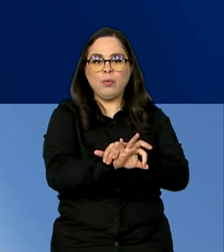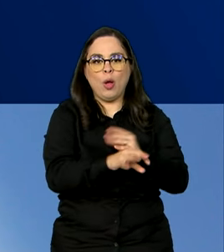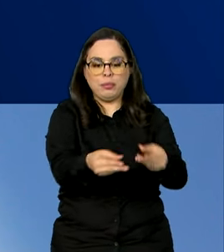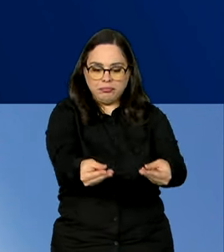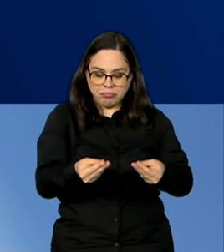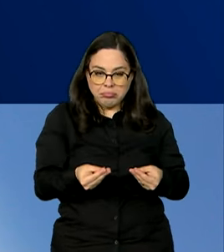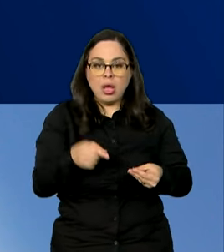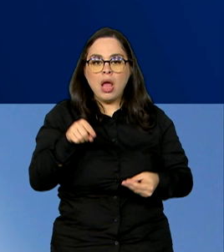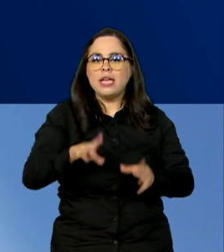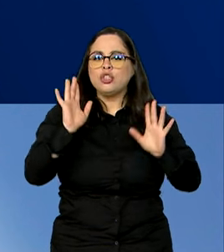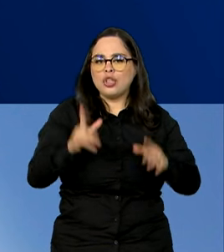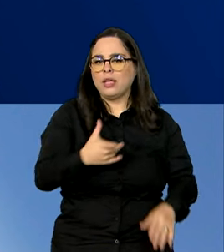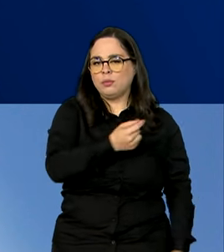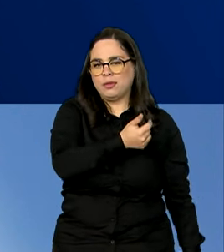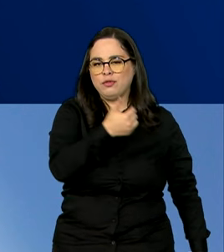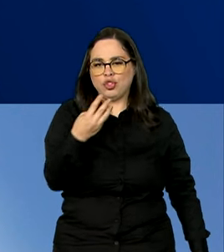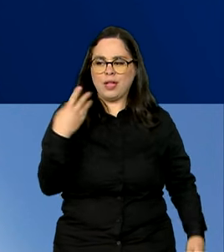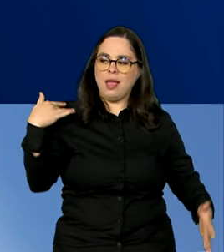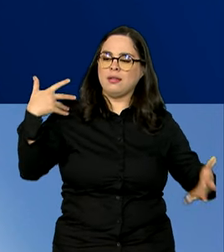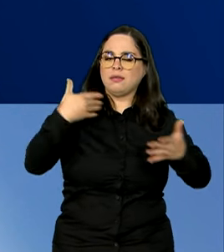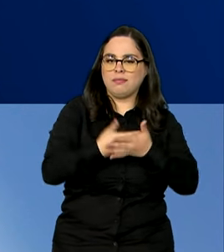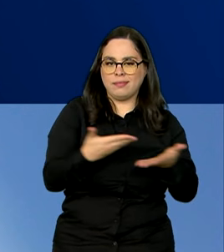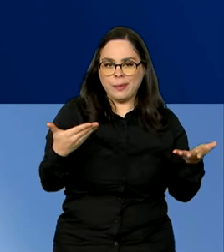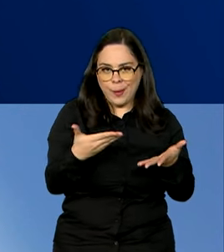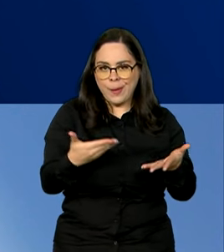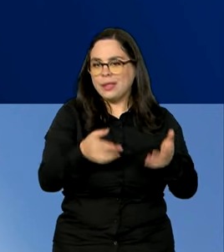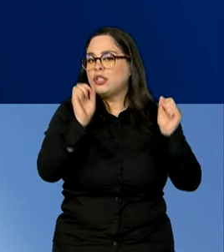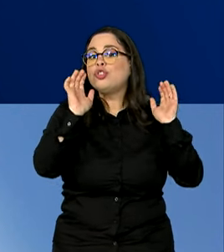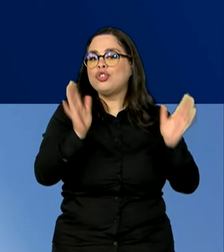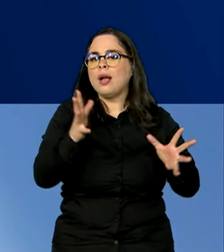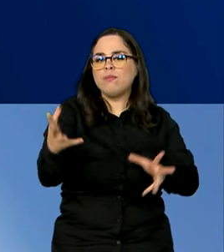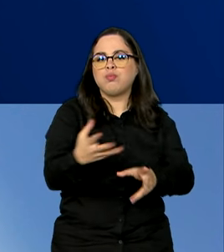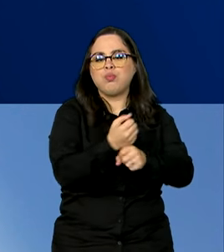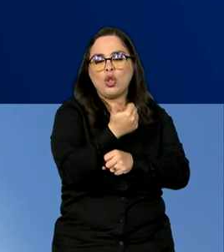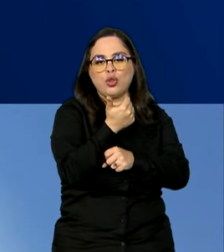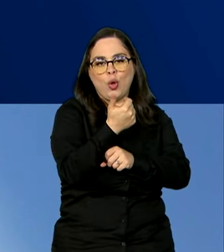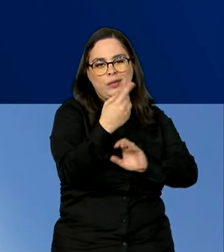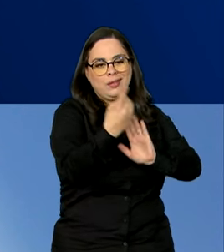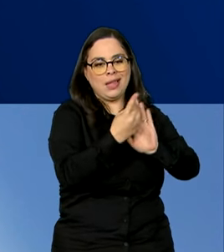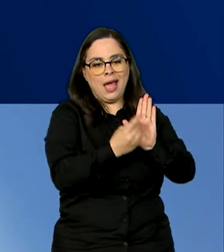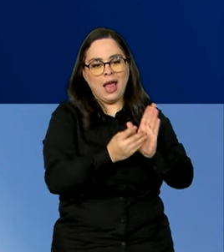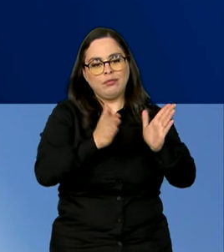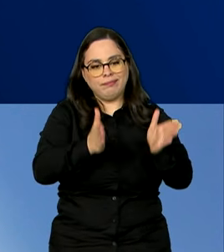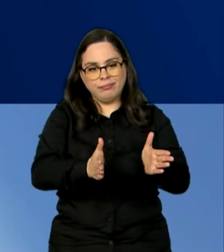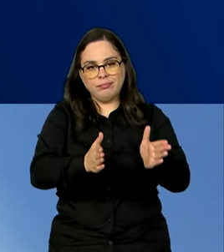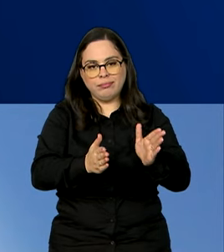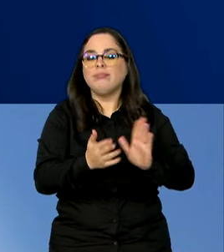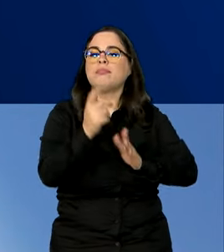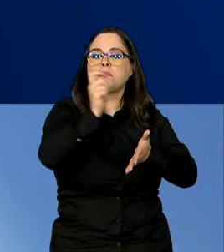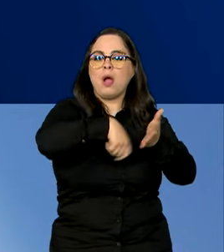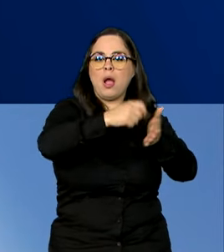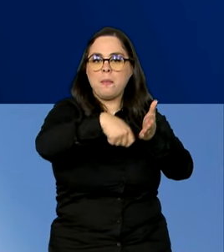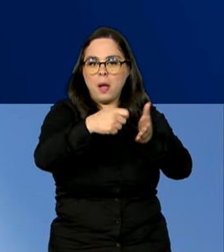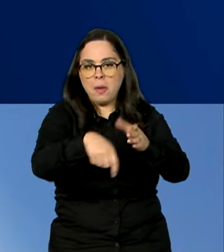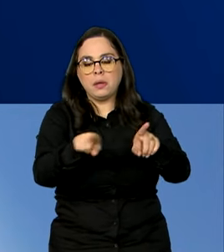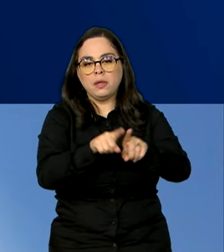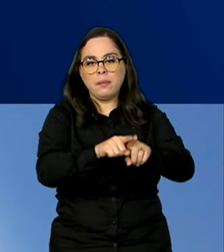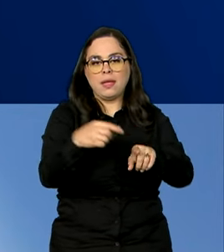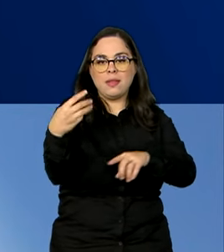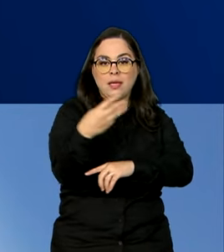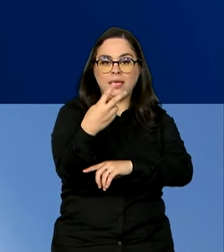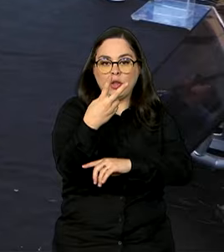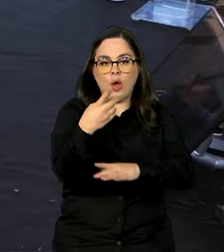desde 2023 até agora, já são 12 decretos assinados e 32 títulos